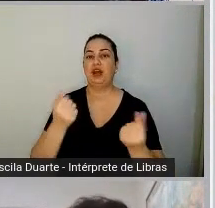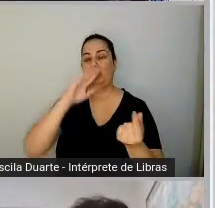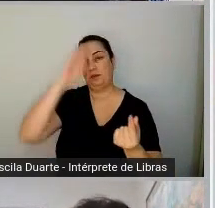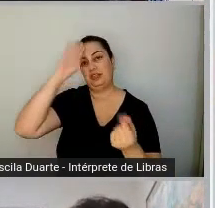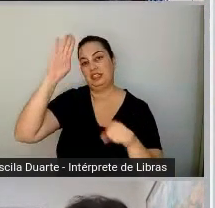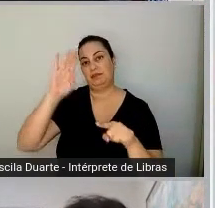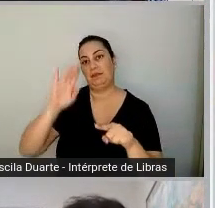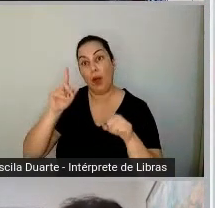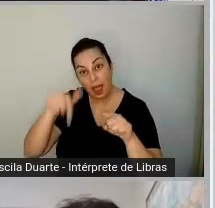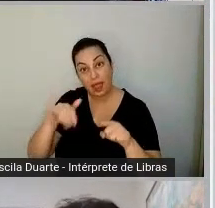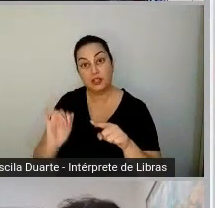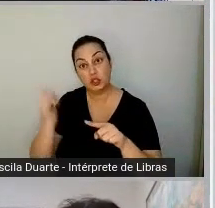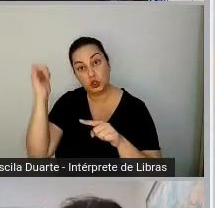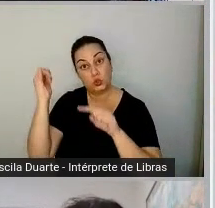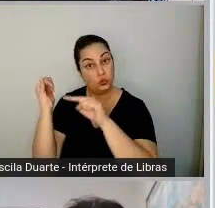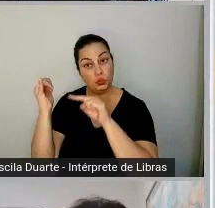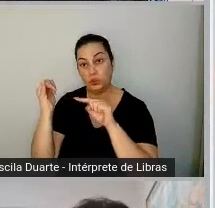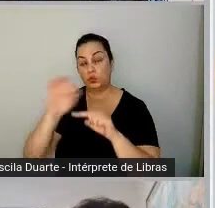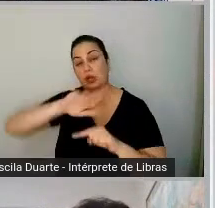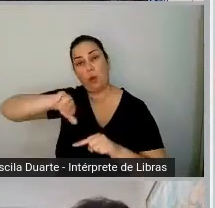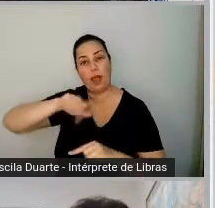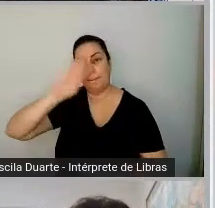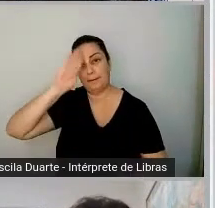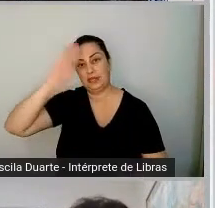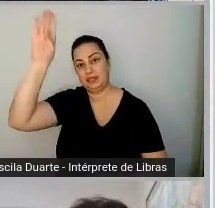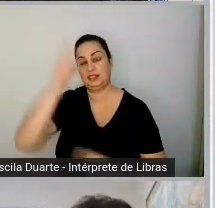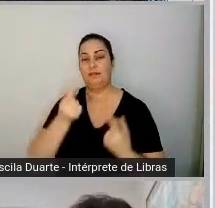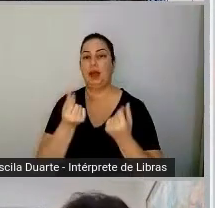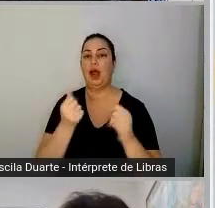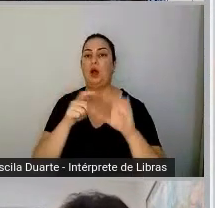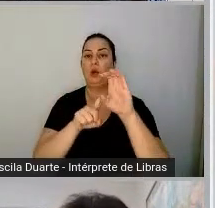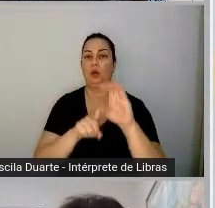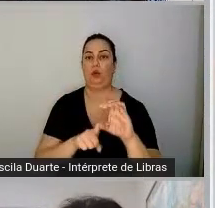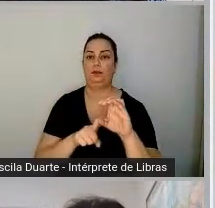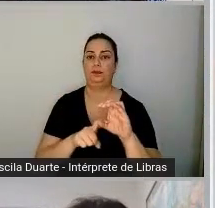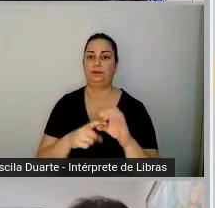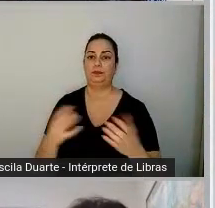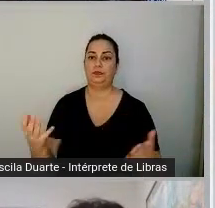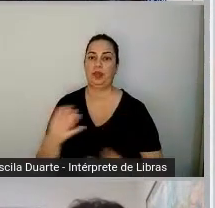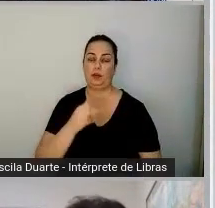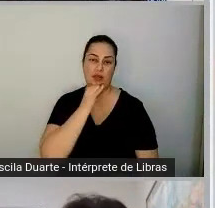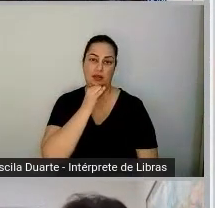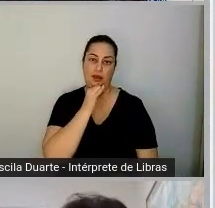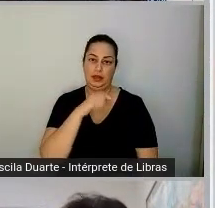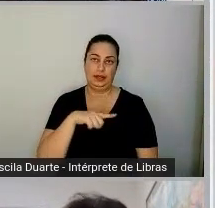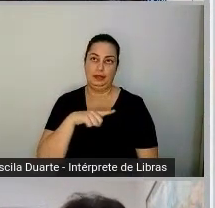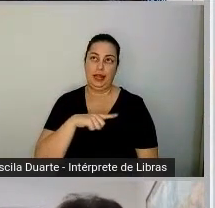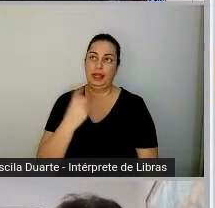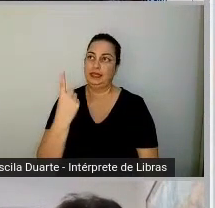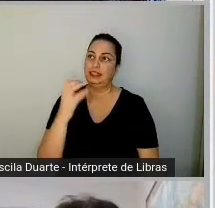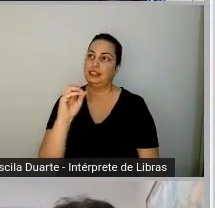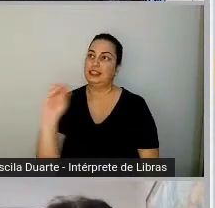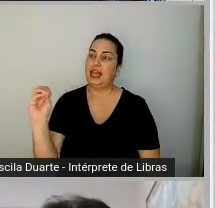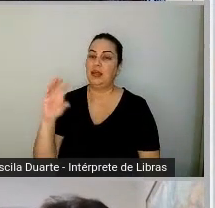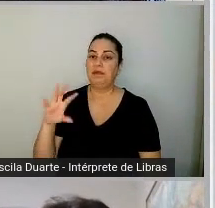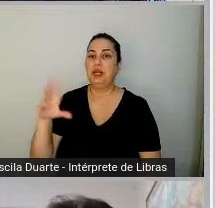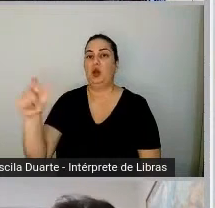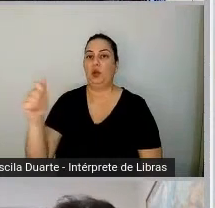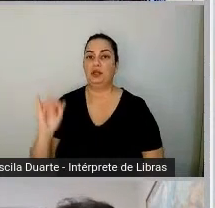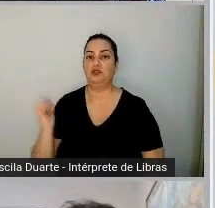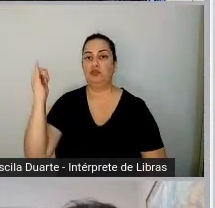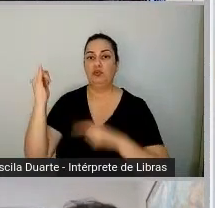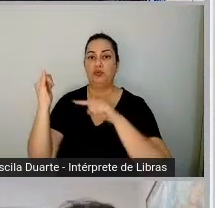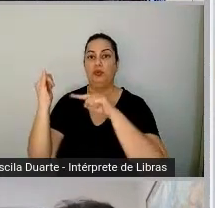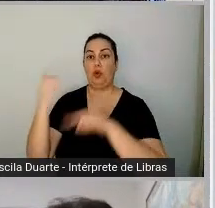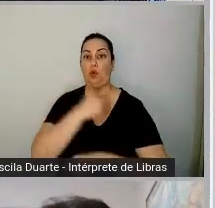1 bilhão rendeu 10% de juros no ano, deu lá 100 milhões de juros, e aí o governo vai lá